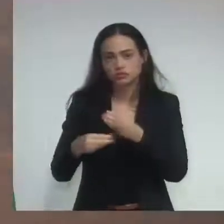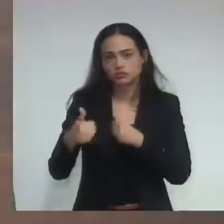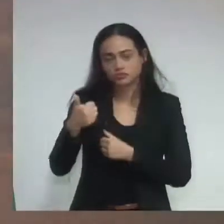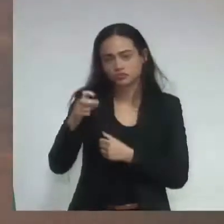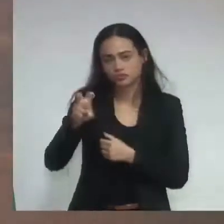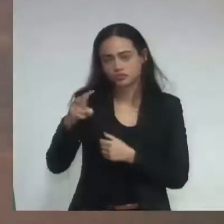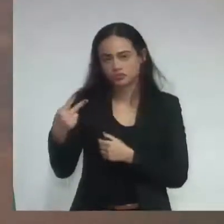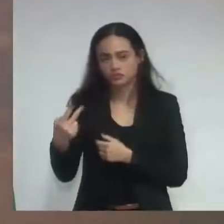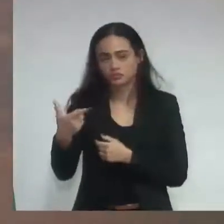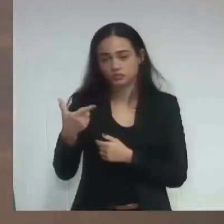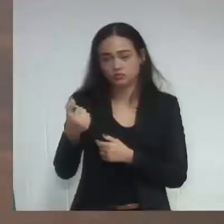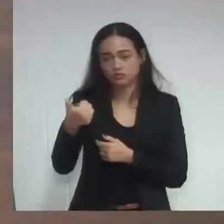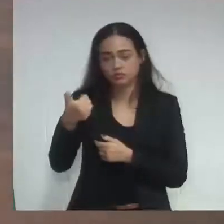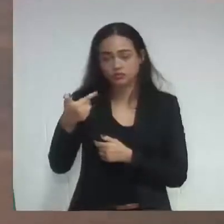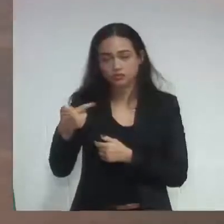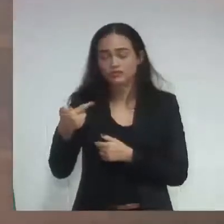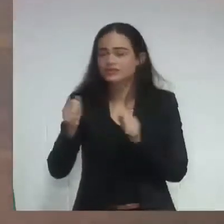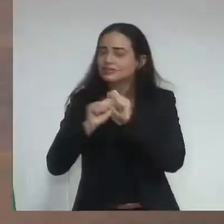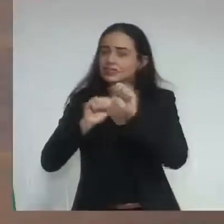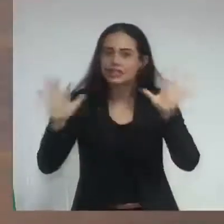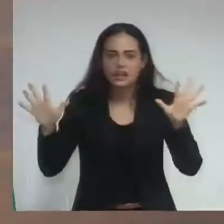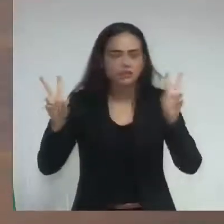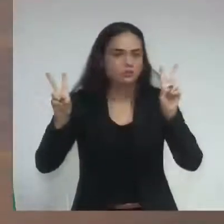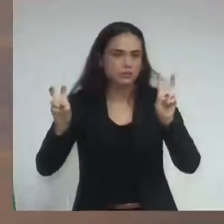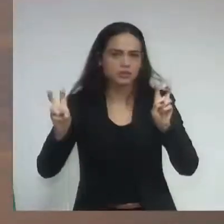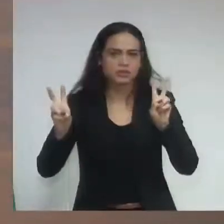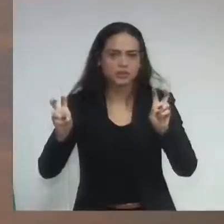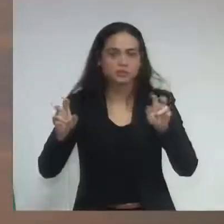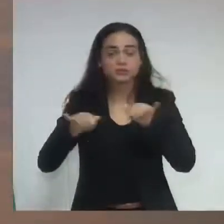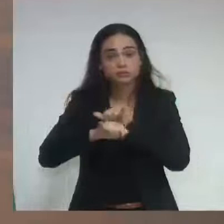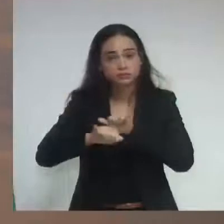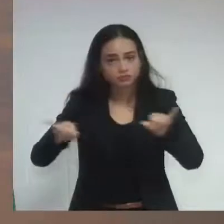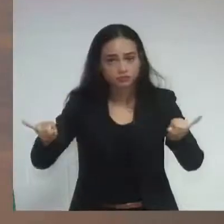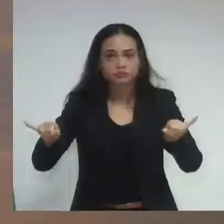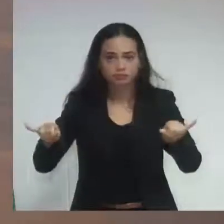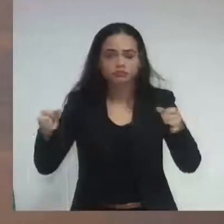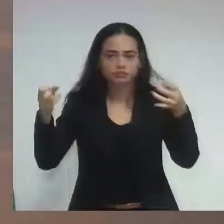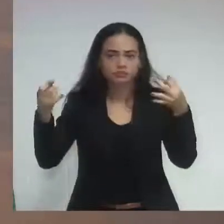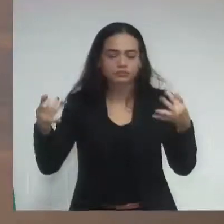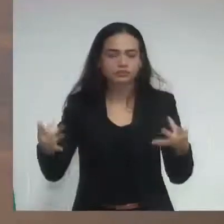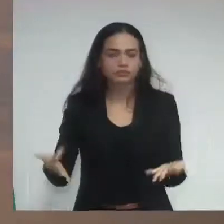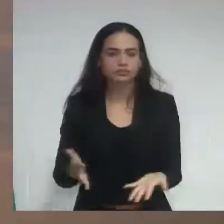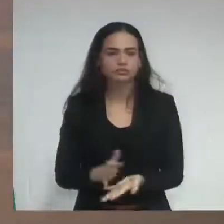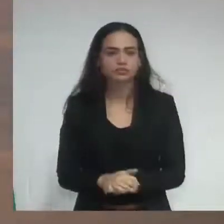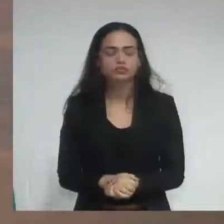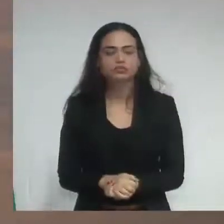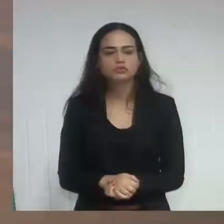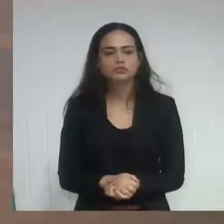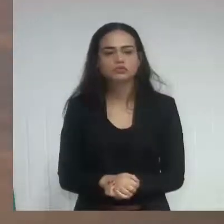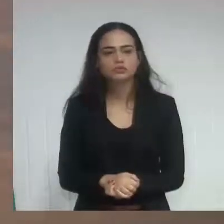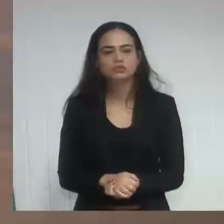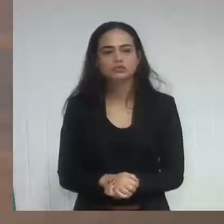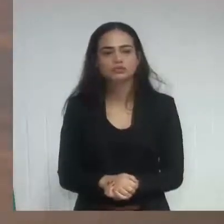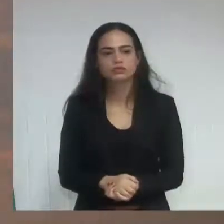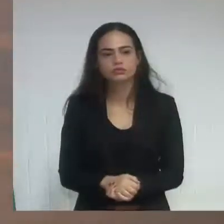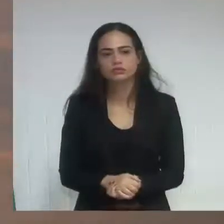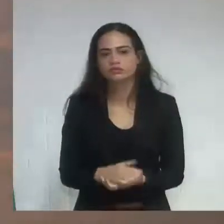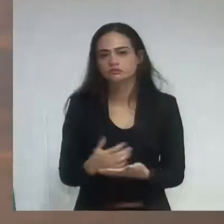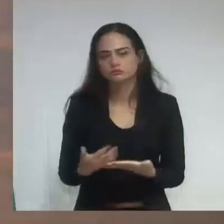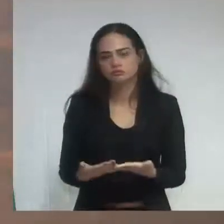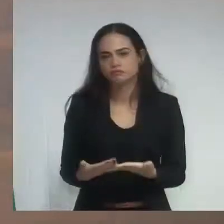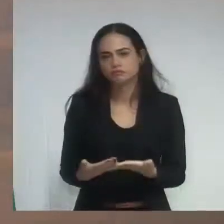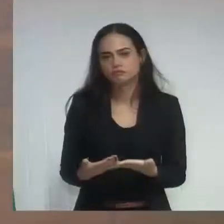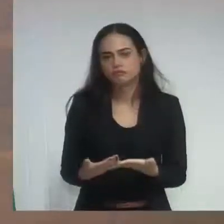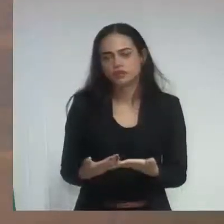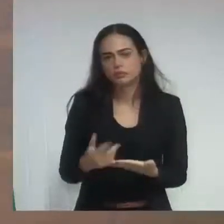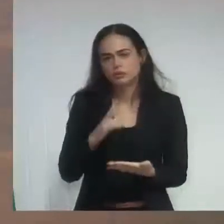152 de 2017, é muito clara em relação a isso. Então, registro aqui publicamente, não é uma questão pessoal, repito que eu nem